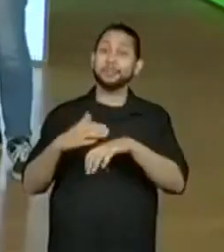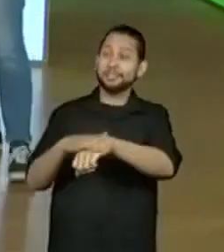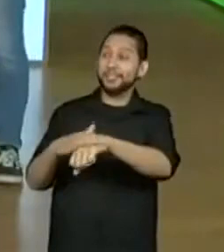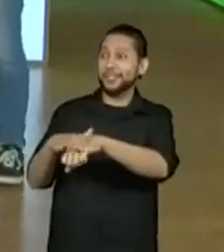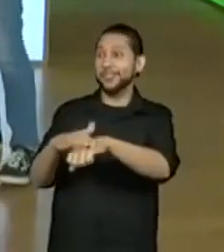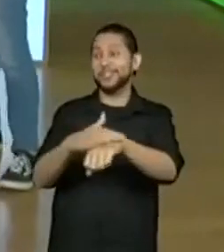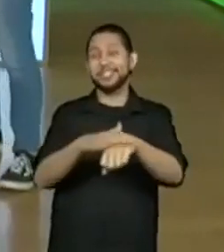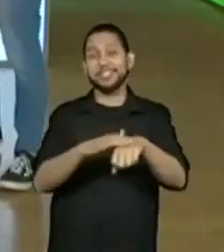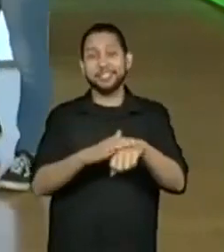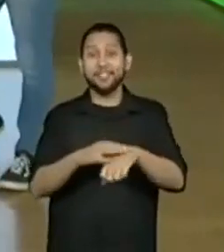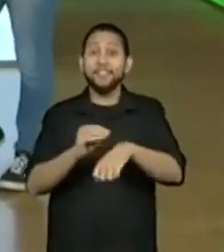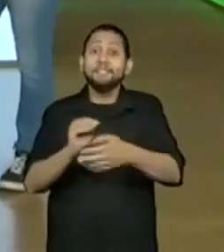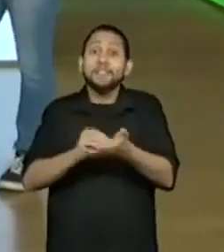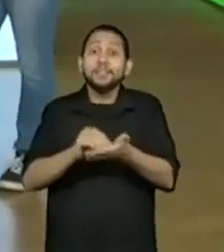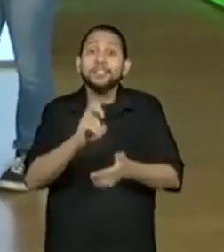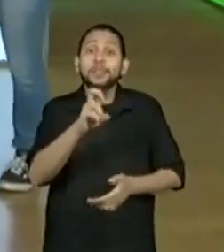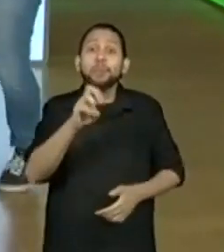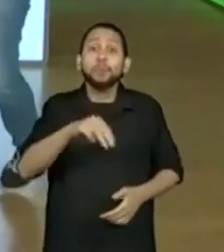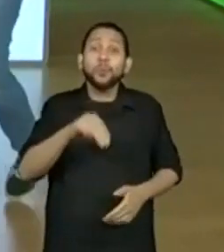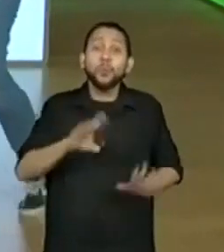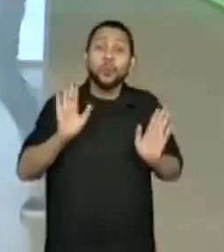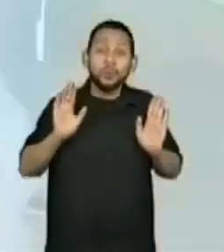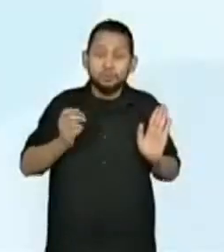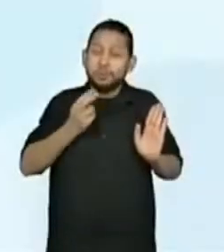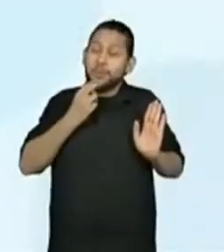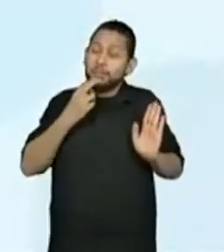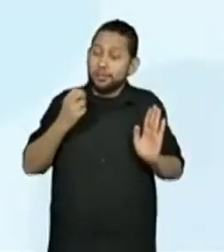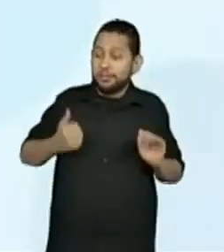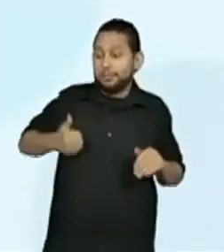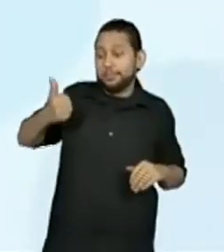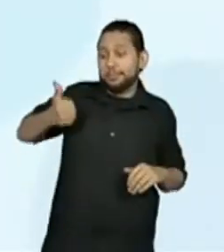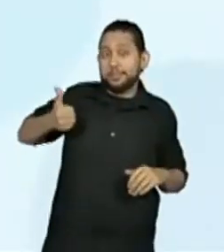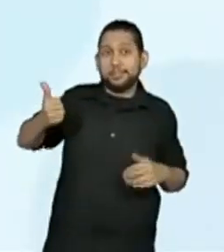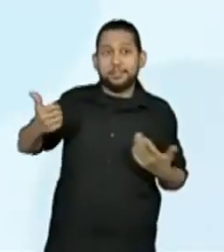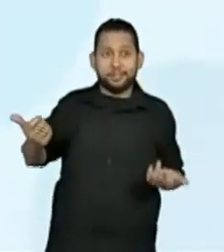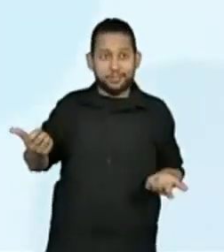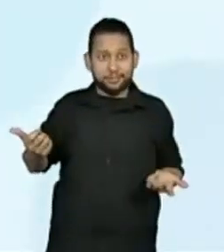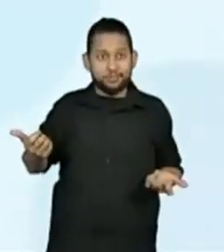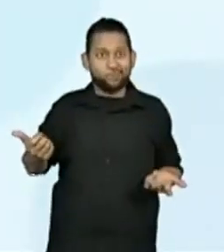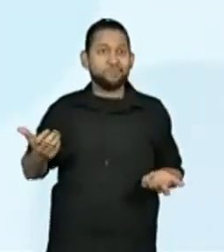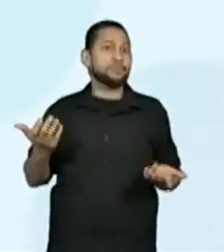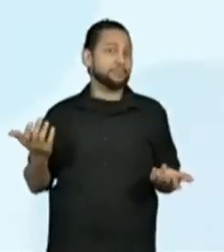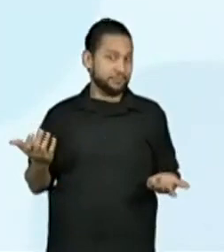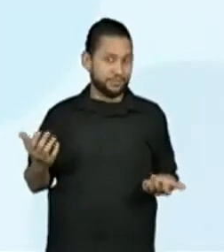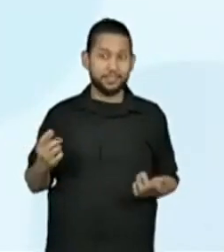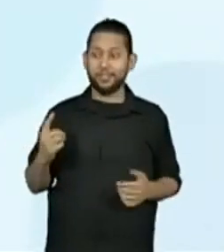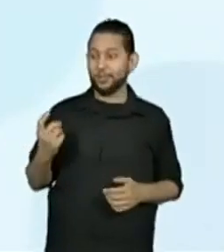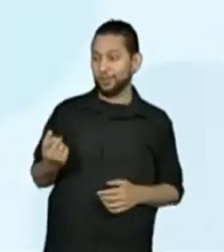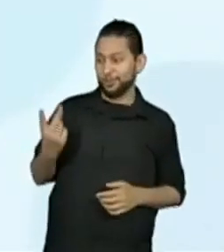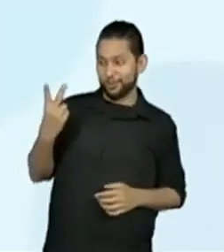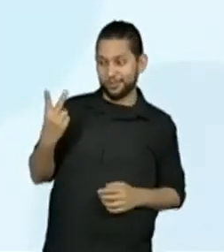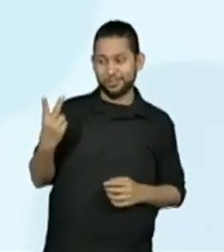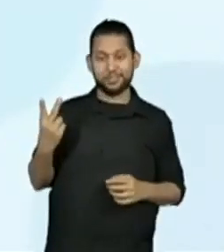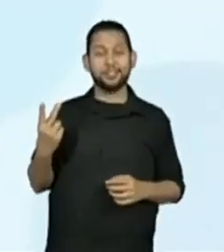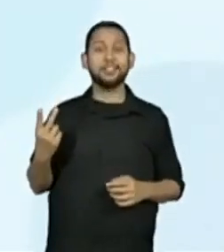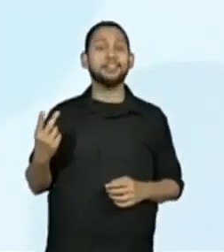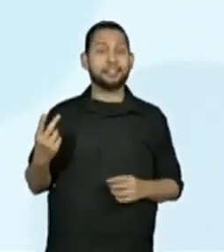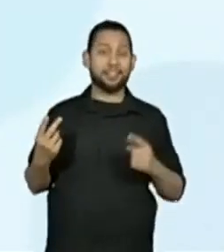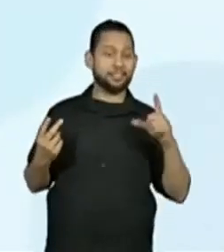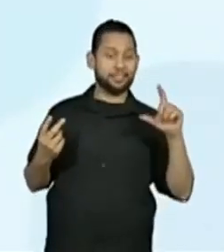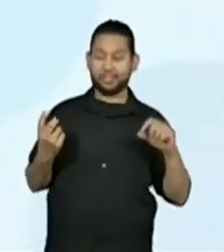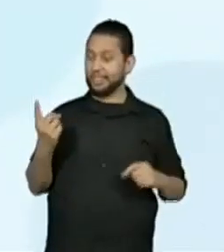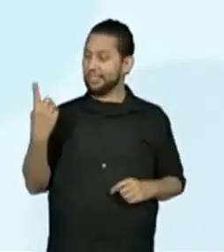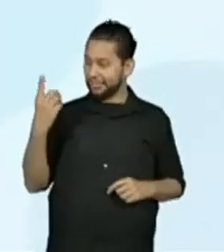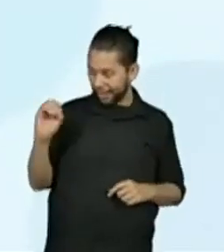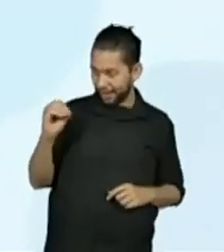pessoas aqui, porque ainda faltam 5 minutos, porque eu estou na frente. O tempo vai passando. E assim, na hora que terminar a aula, não importa, é só a gente chegar até o final. Não. A hora que